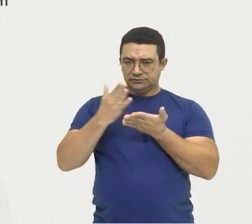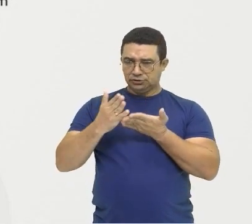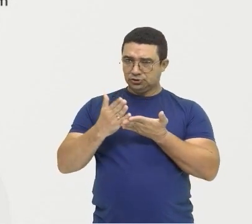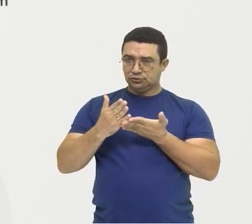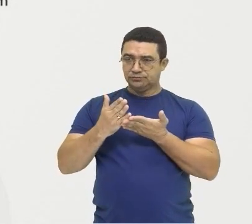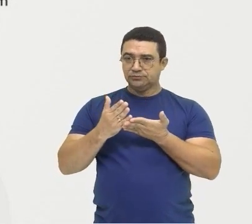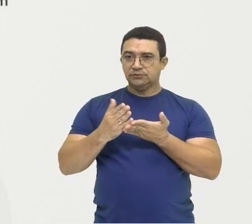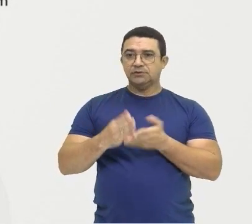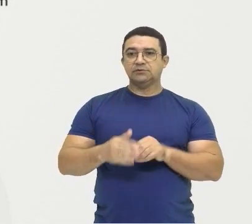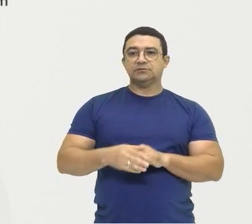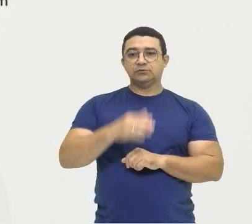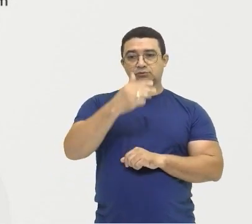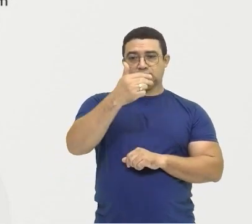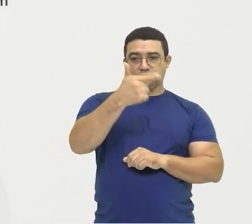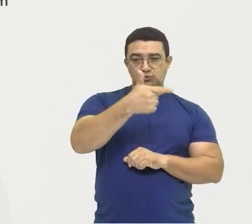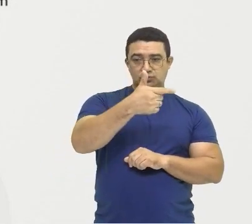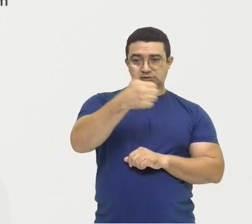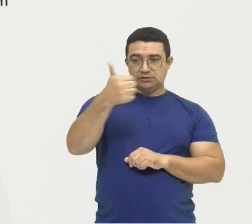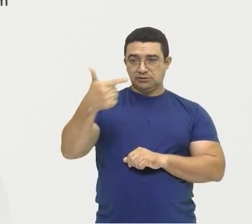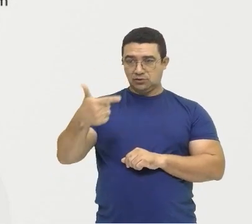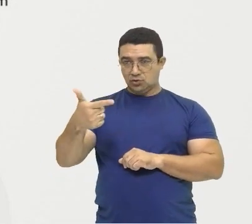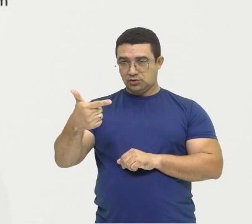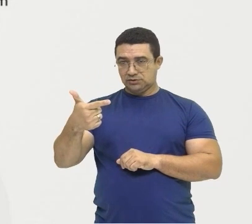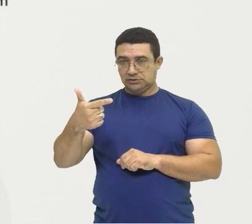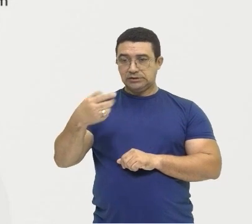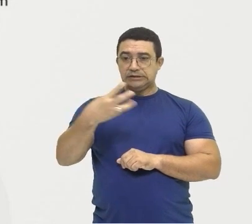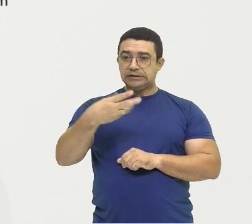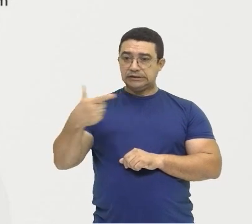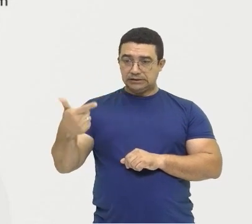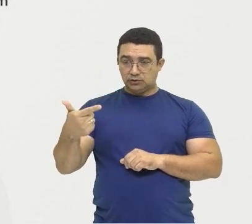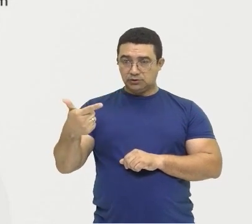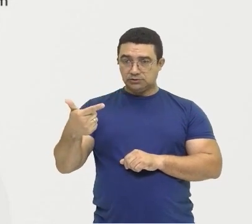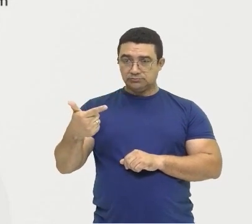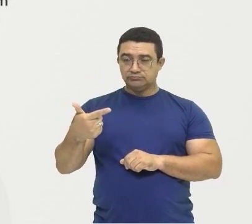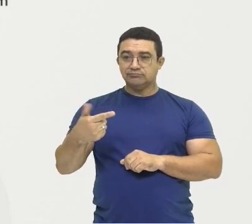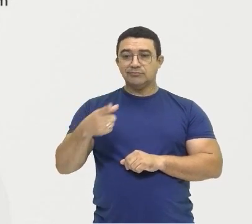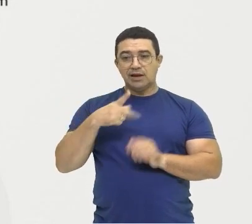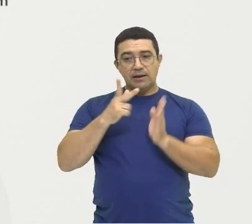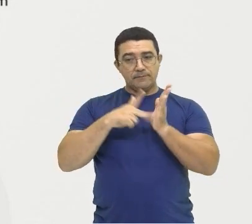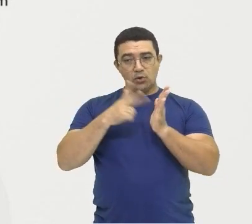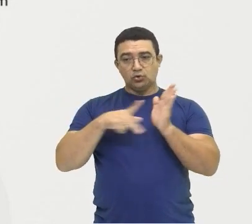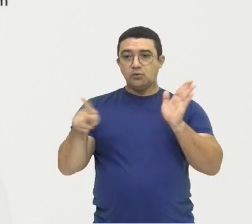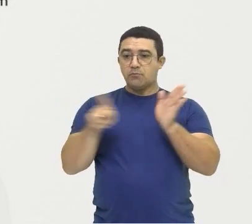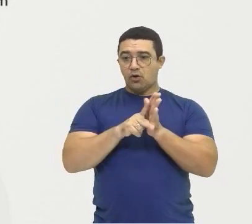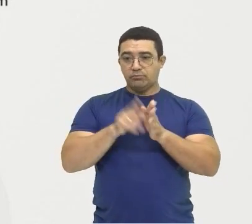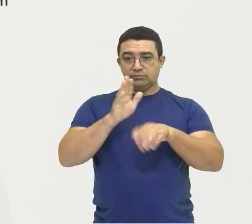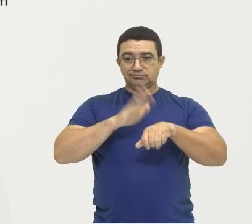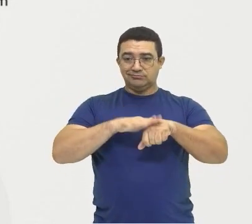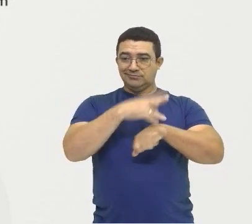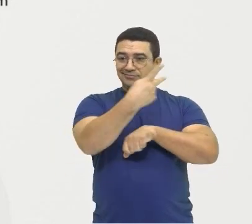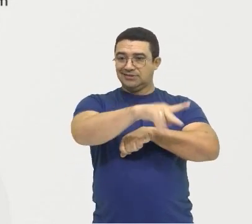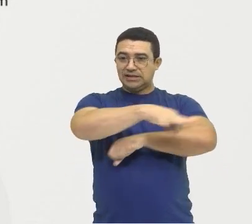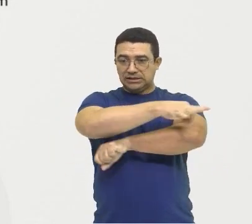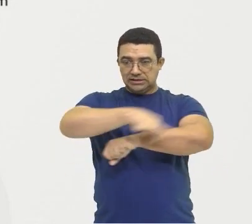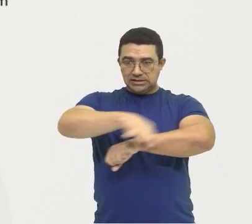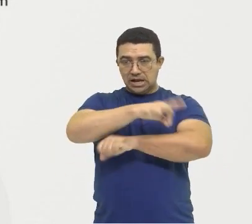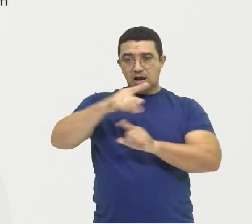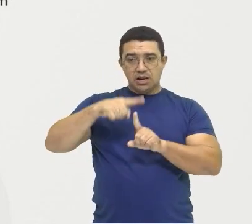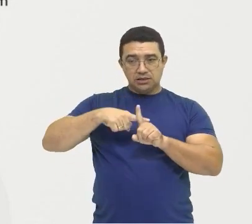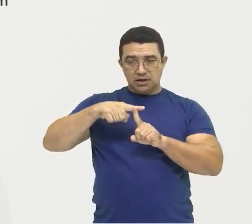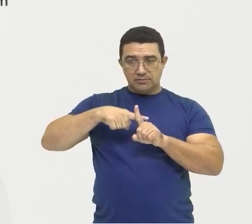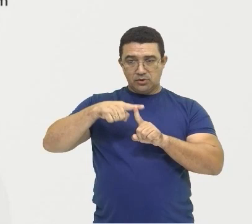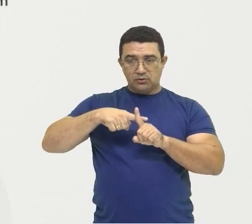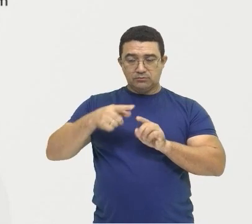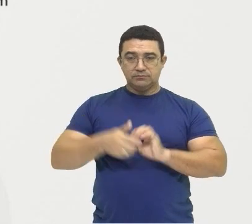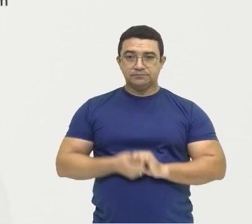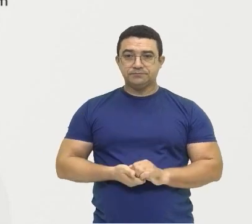e 32. E aí ele adota esses pontos aí fixos para a sua escala termométrica.